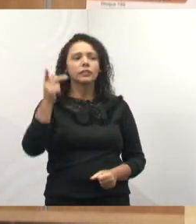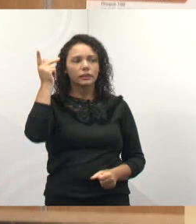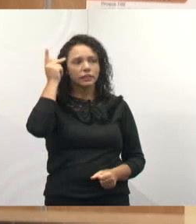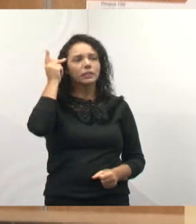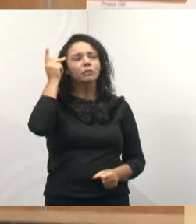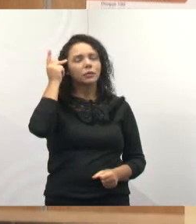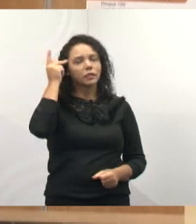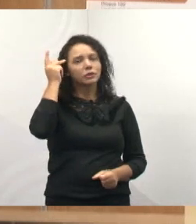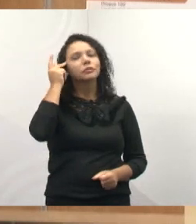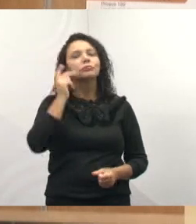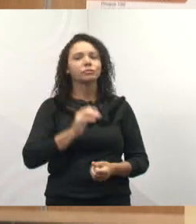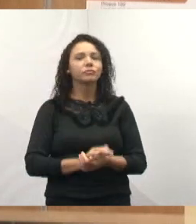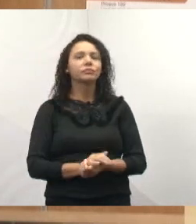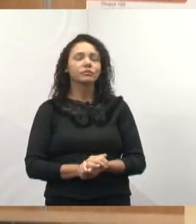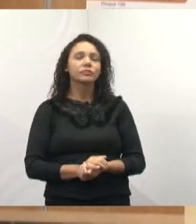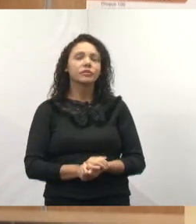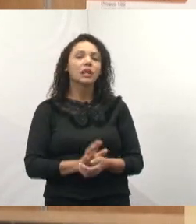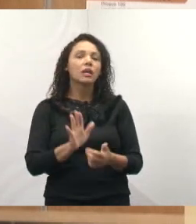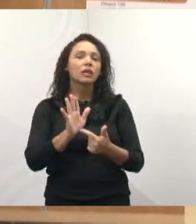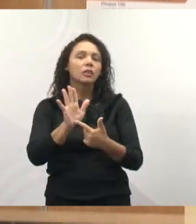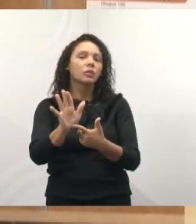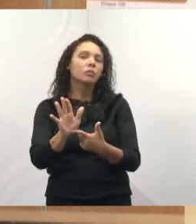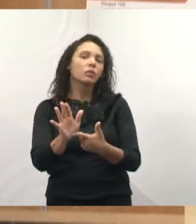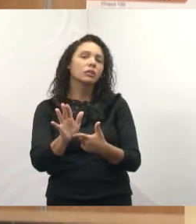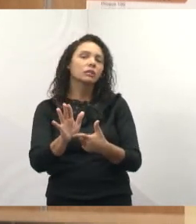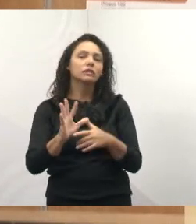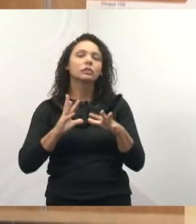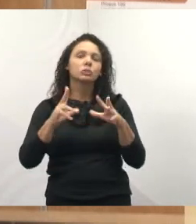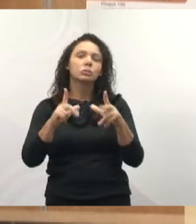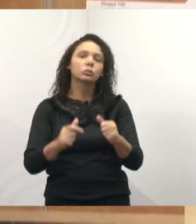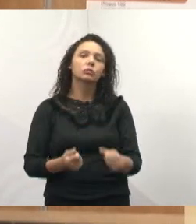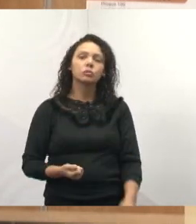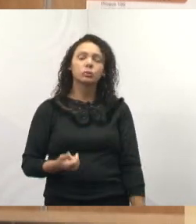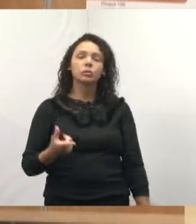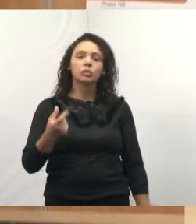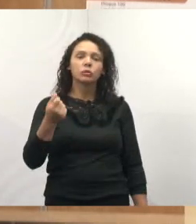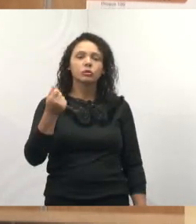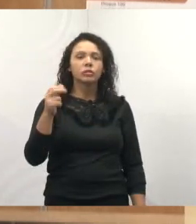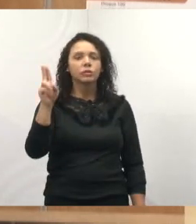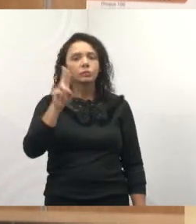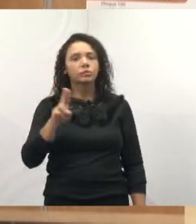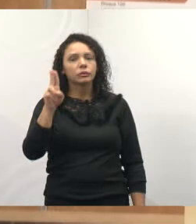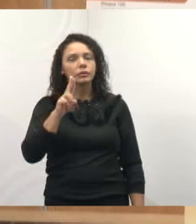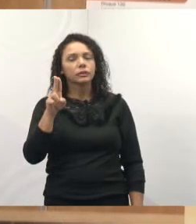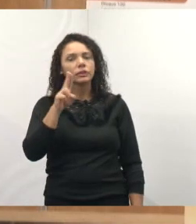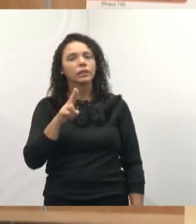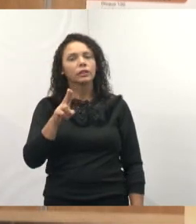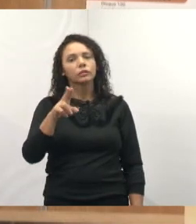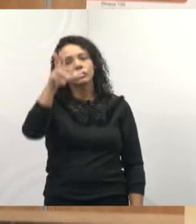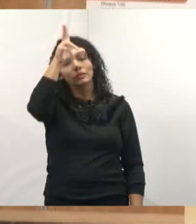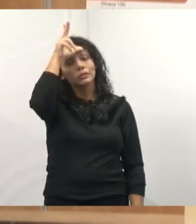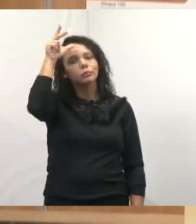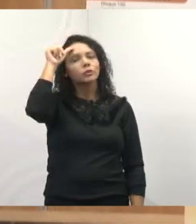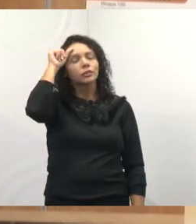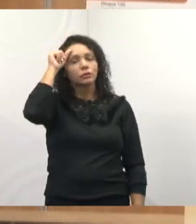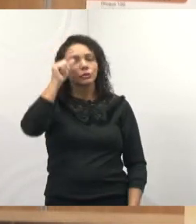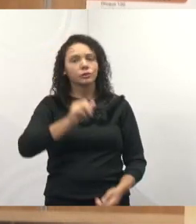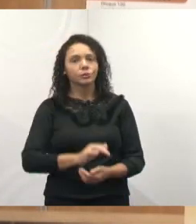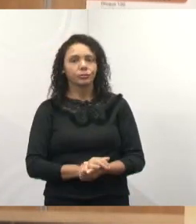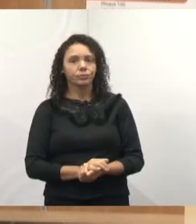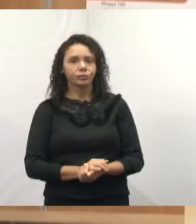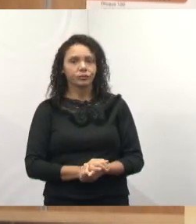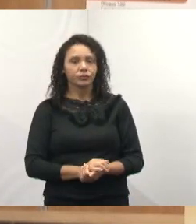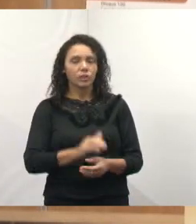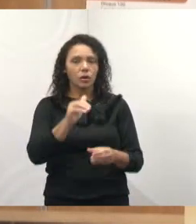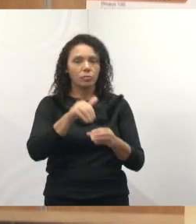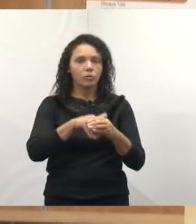os gastos, cada centavo que entra e sai da Prefeitura de Jacareí. E esta é uma votação muito